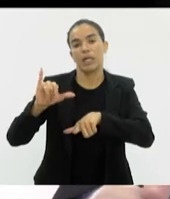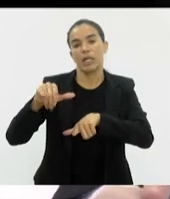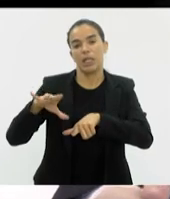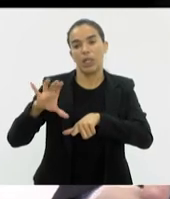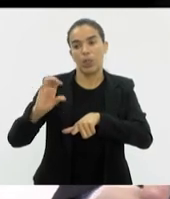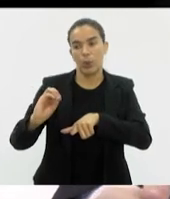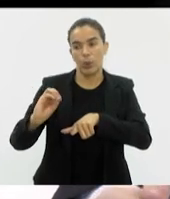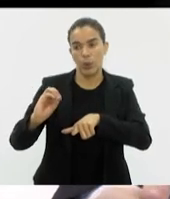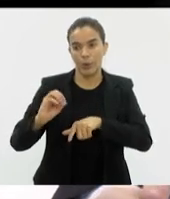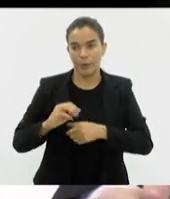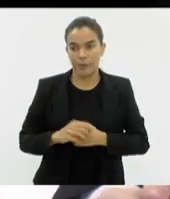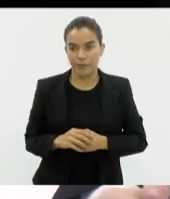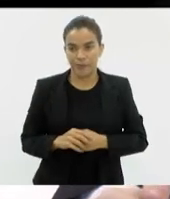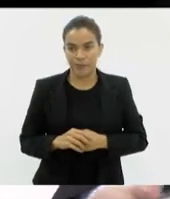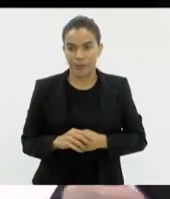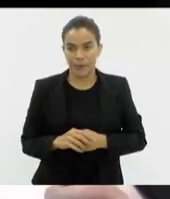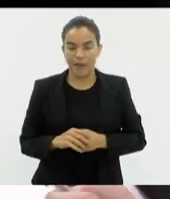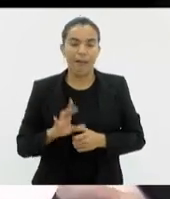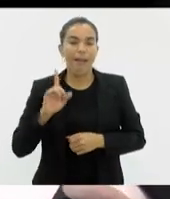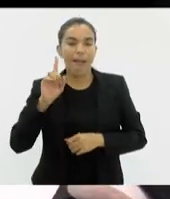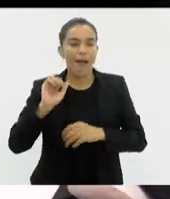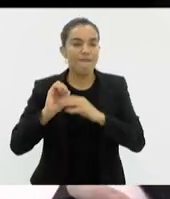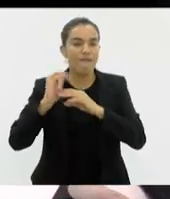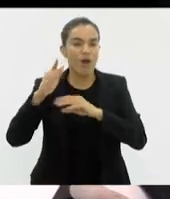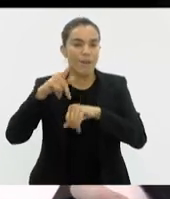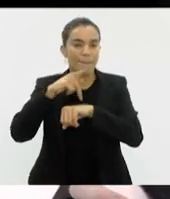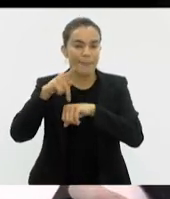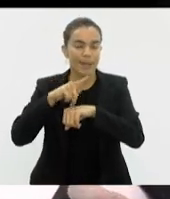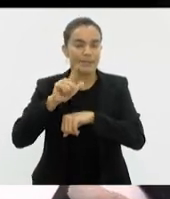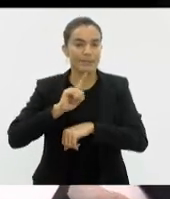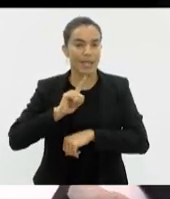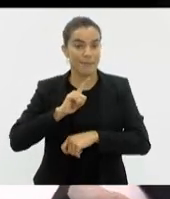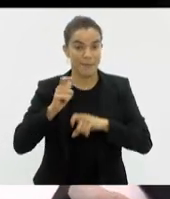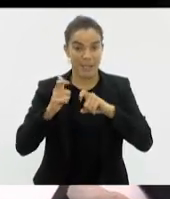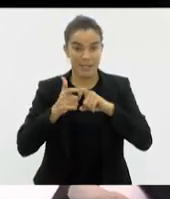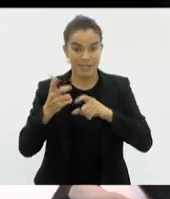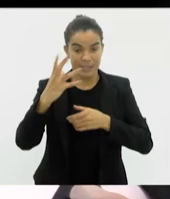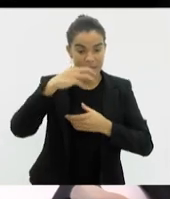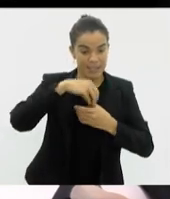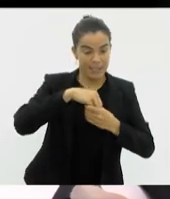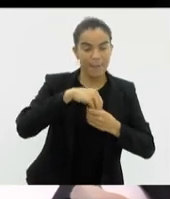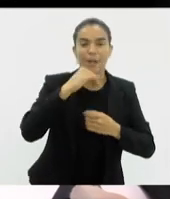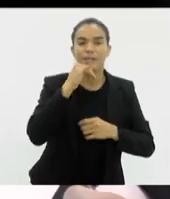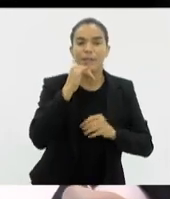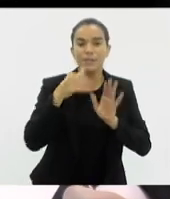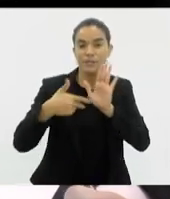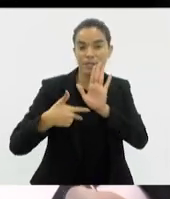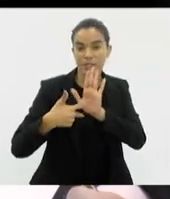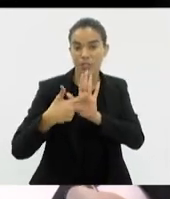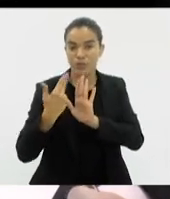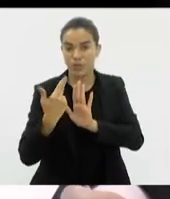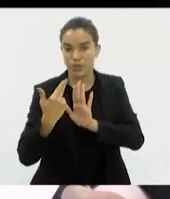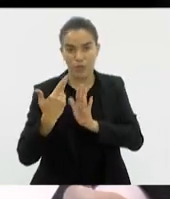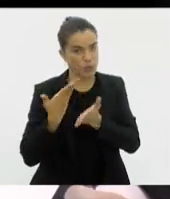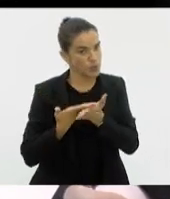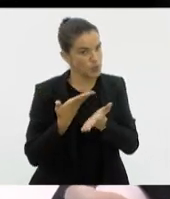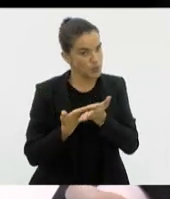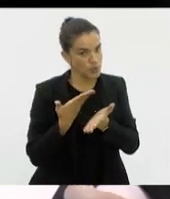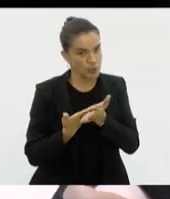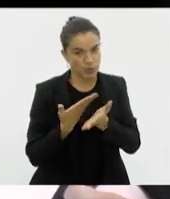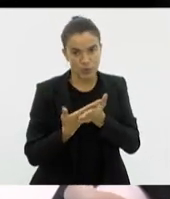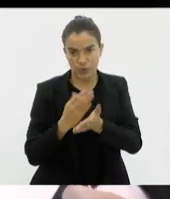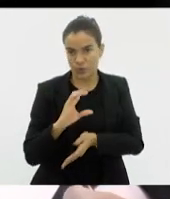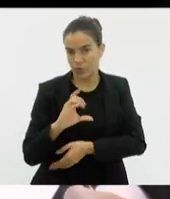no exterior é em medicina interna, ela é uma das especialidades. Quem faz cirurgia não faz clínica médica, não é isso,